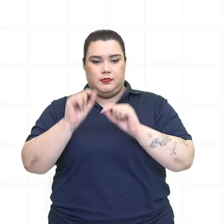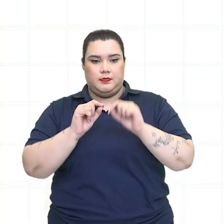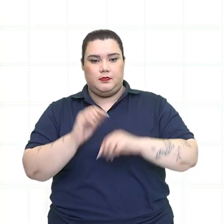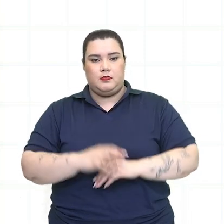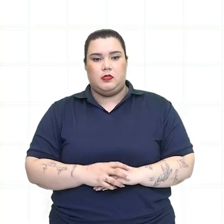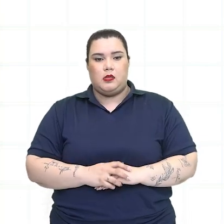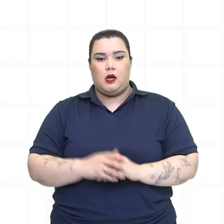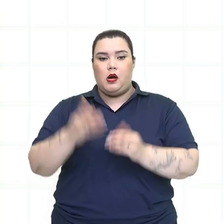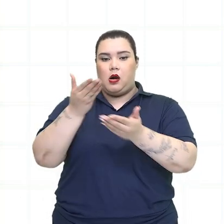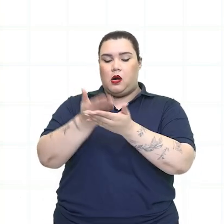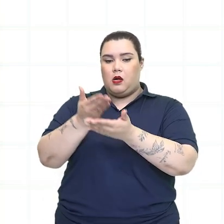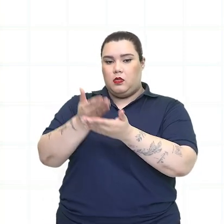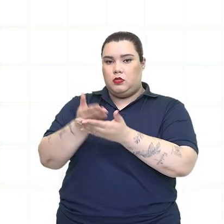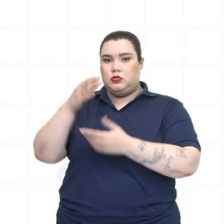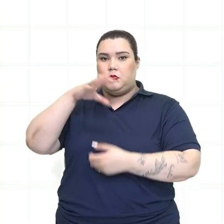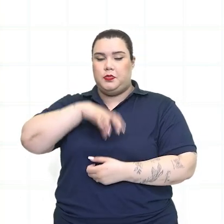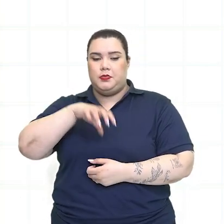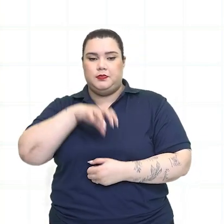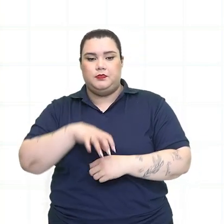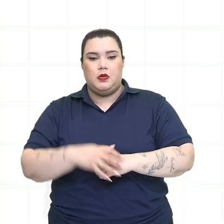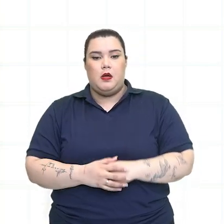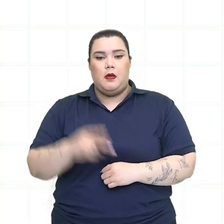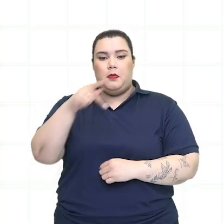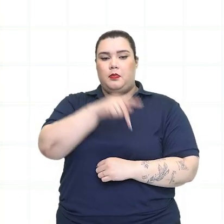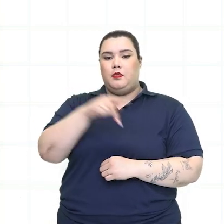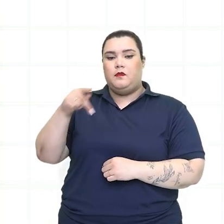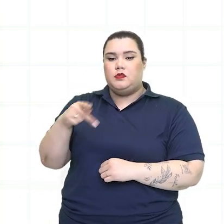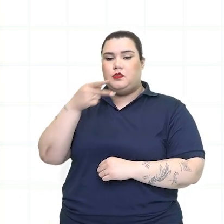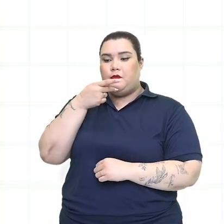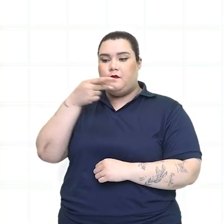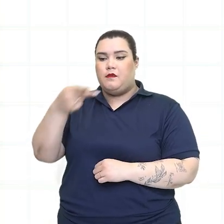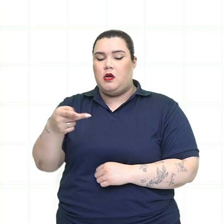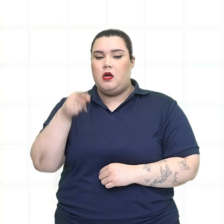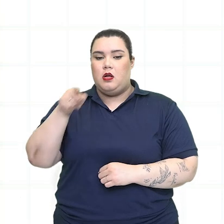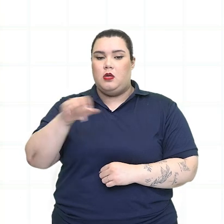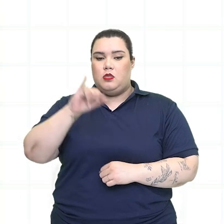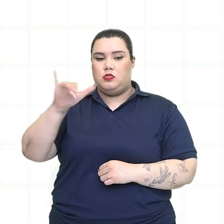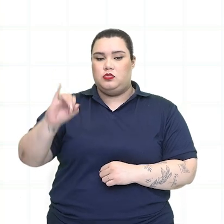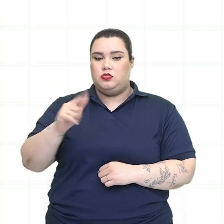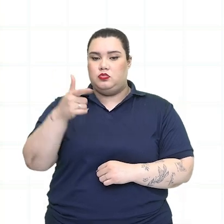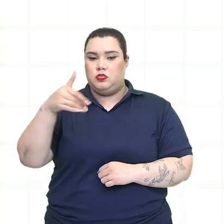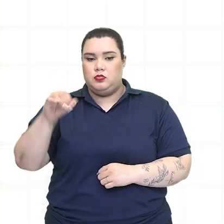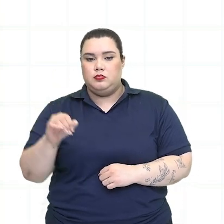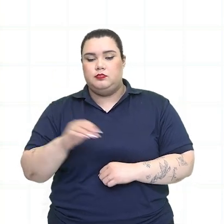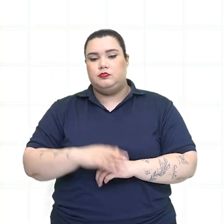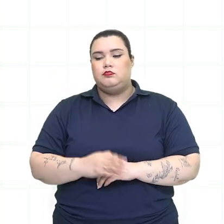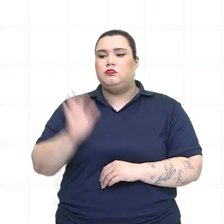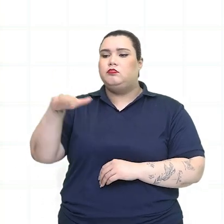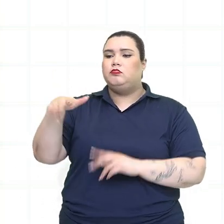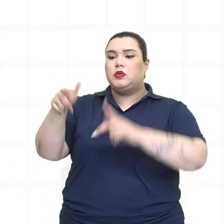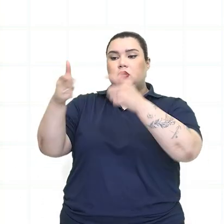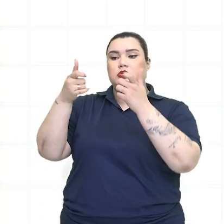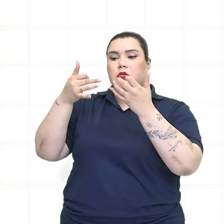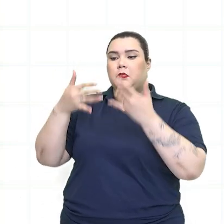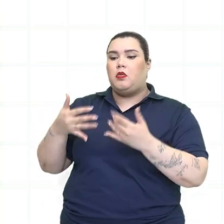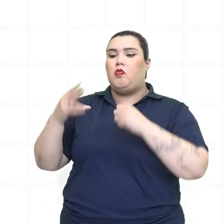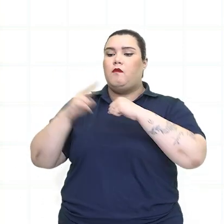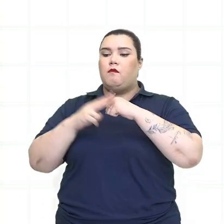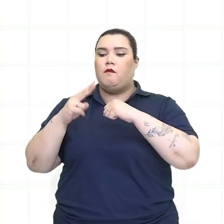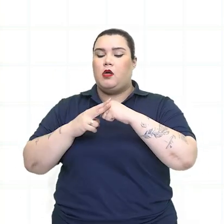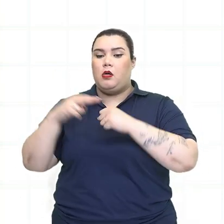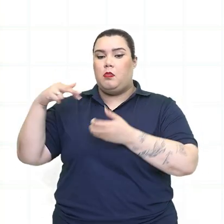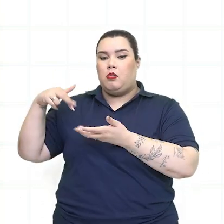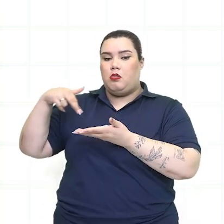de português. A professora fala para o Joãozinho. Joãozinho, conjuga o verbo